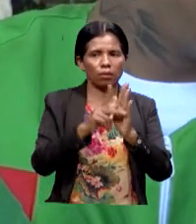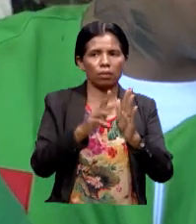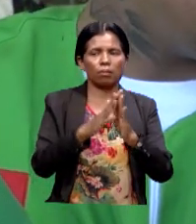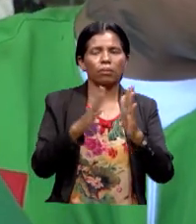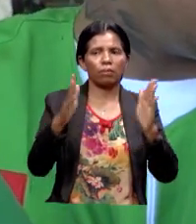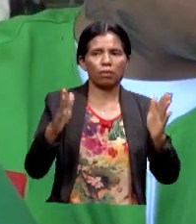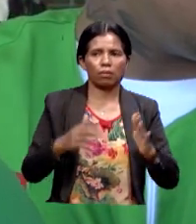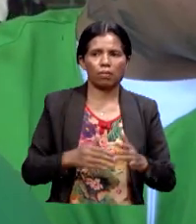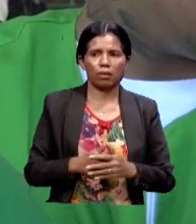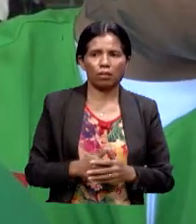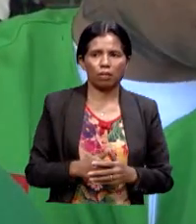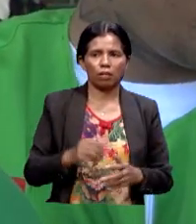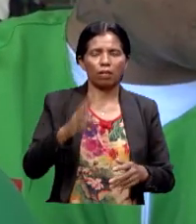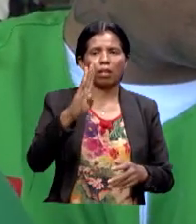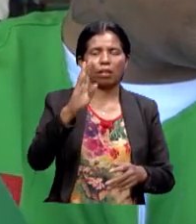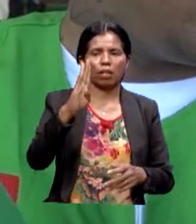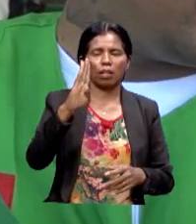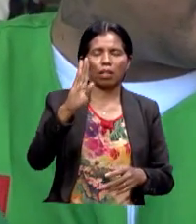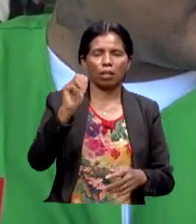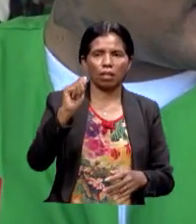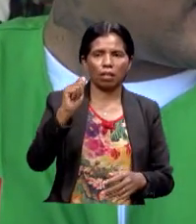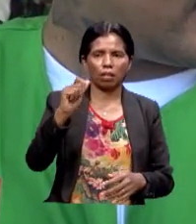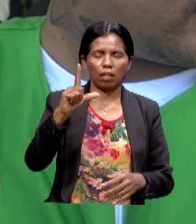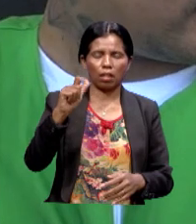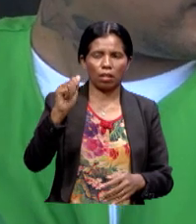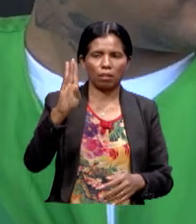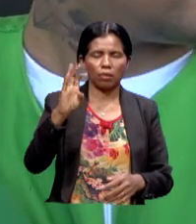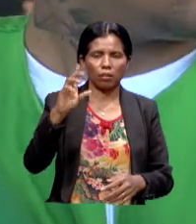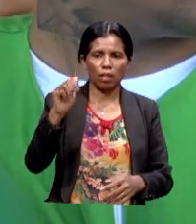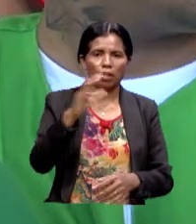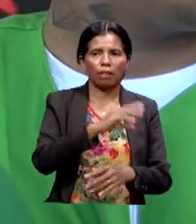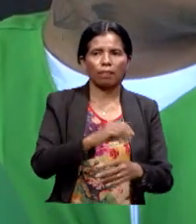Flores. La Buambazo. E tenha boa tira para foto fala e